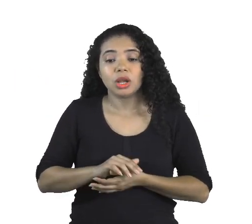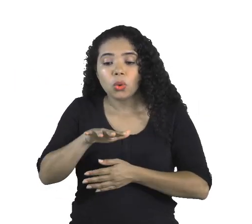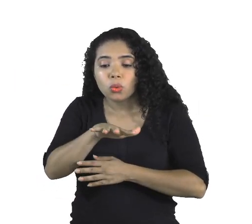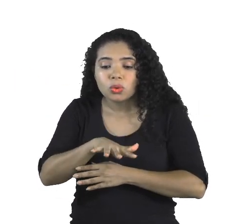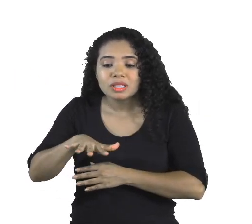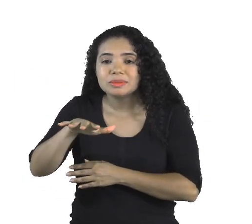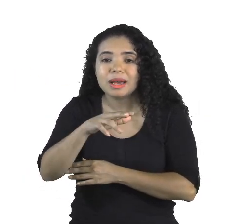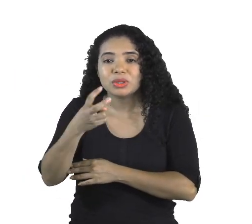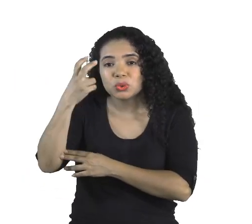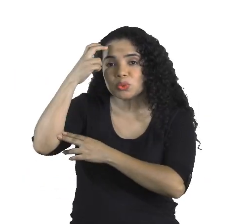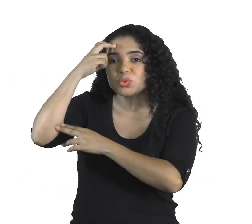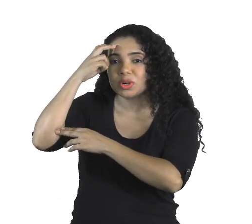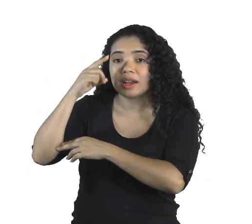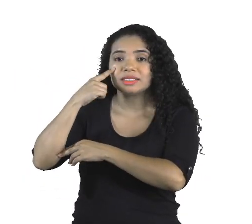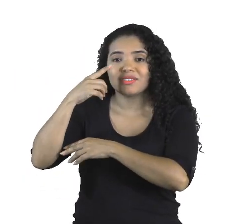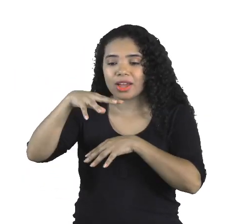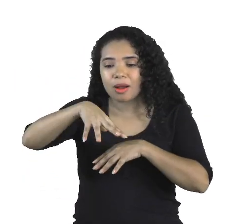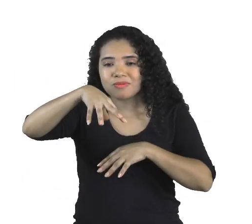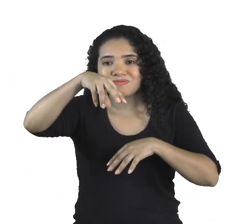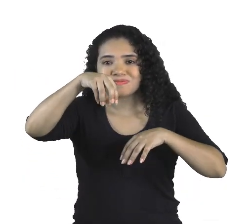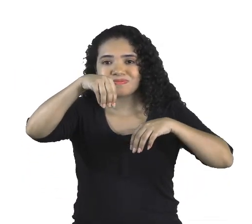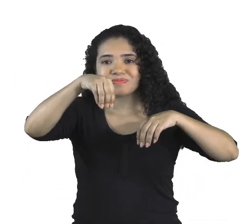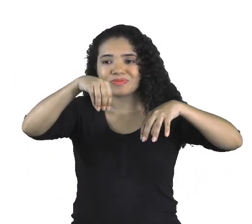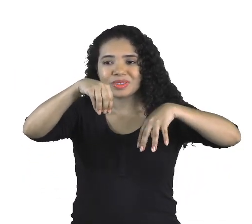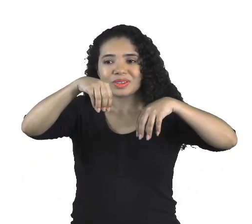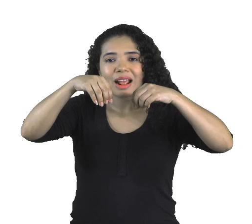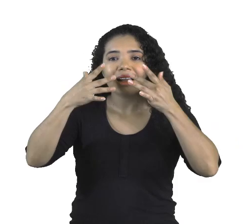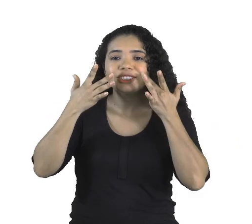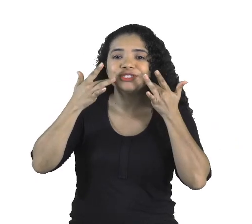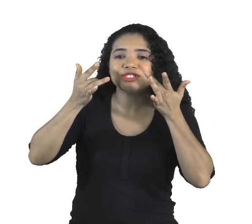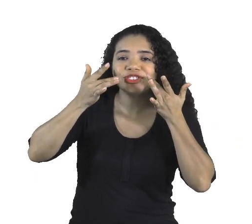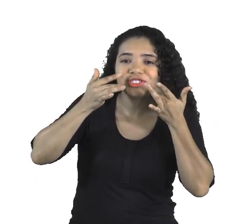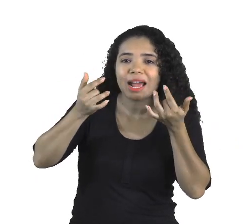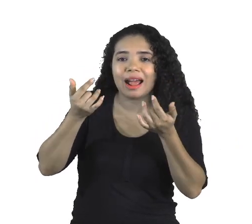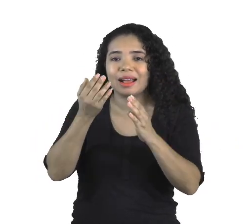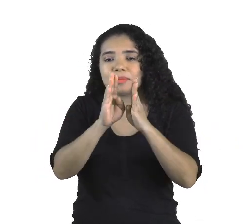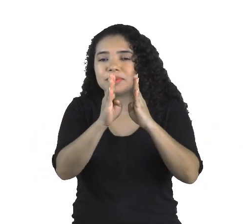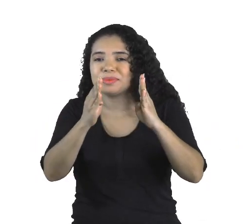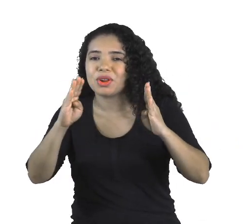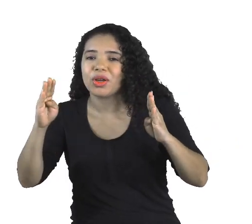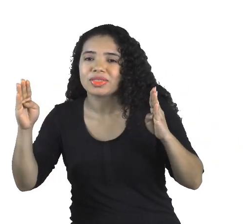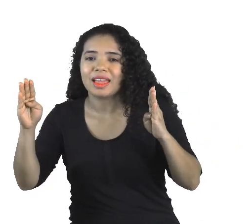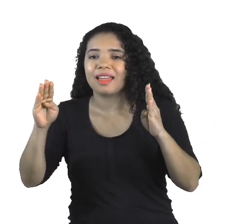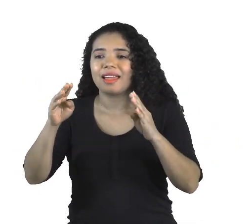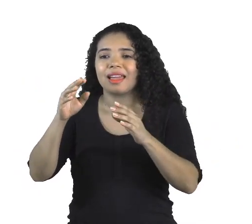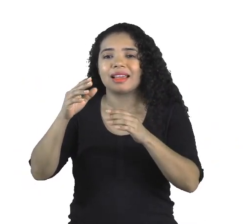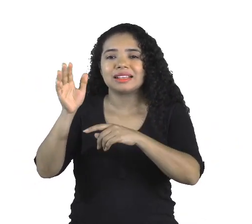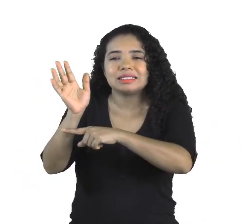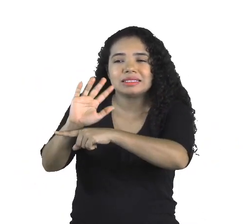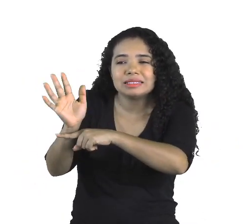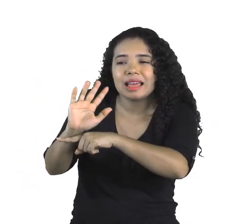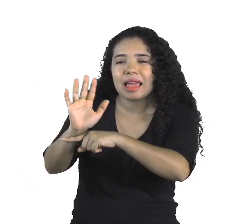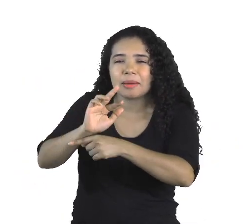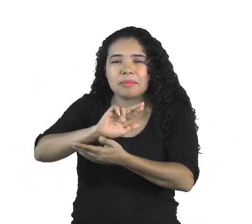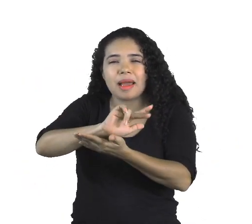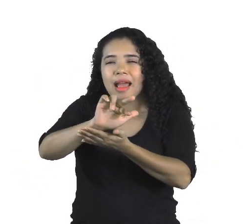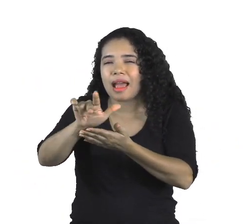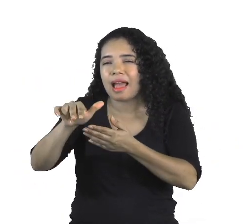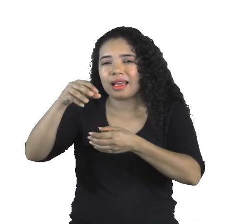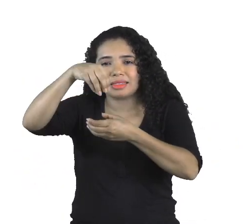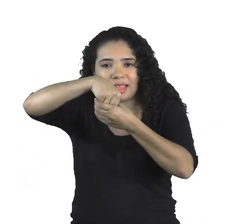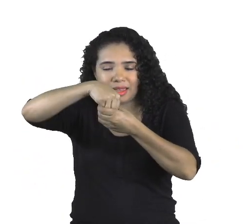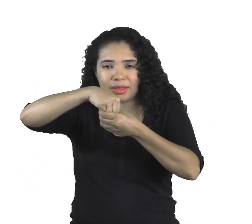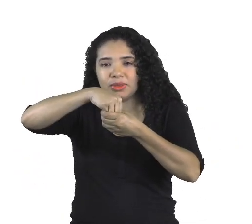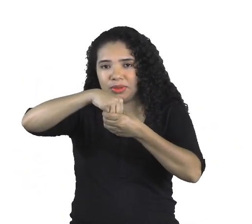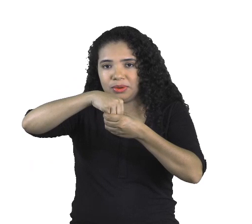espaço cultural. Você está vendo lá onde tem o teatro, tem biblioteca, tem cinema, tem várias coisas lá. Esse espaço